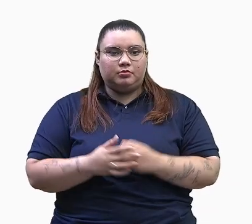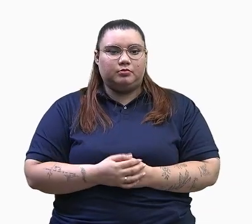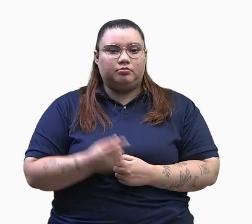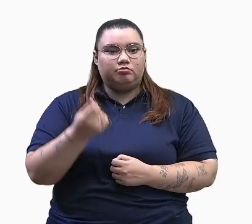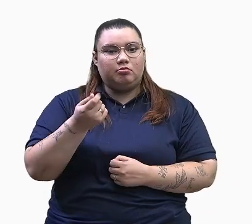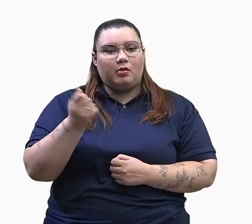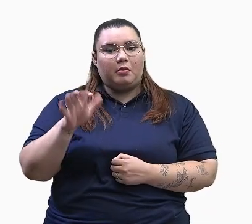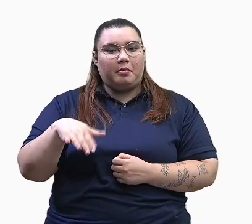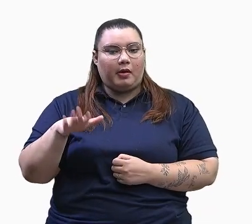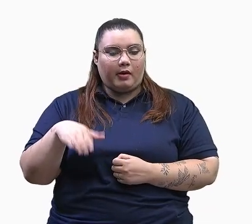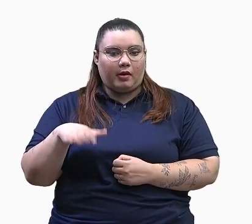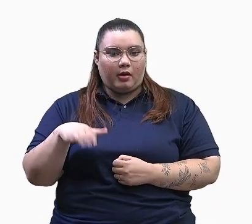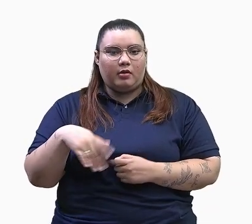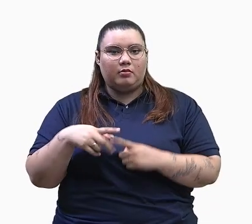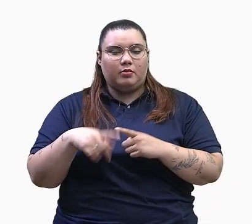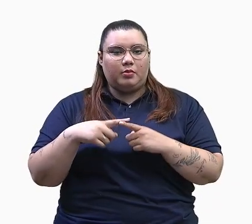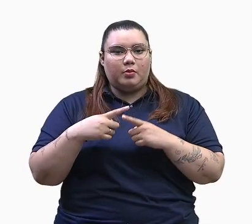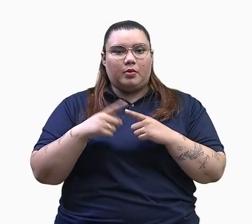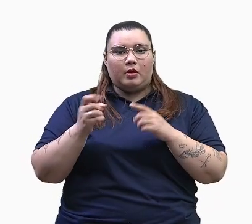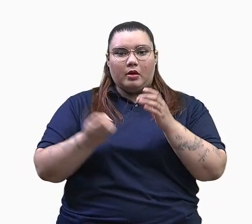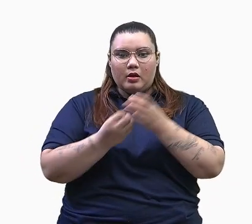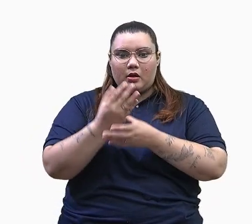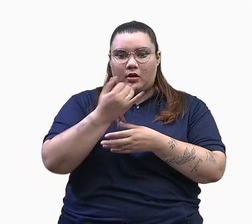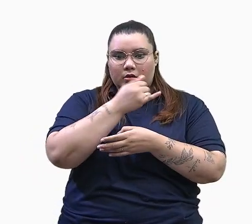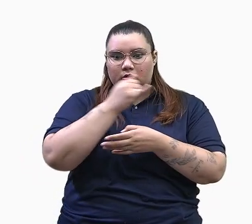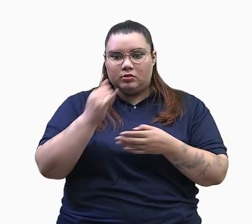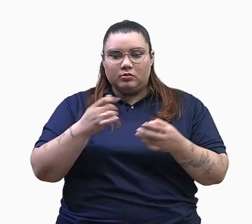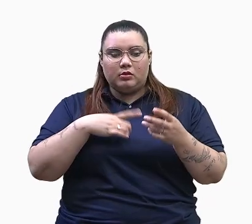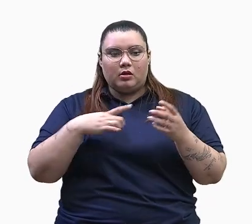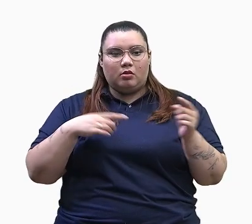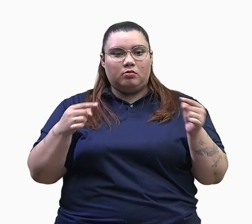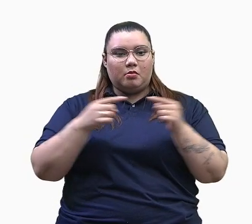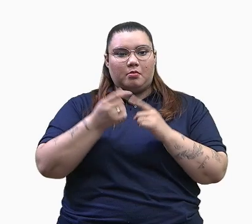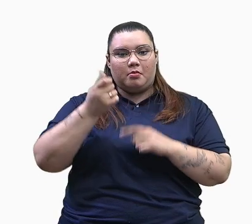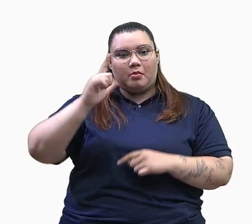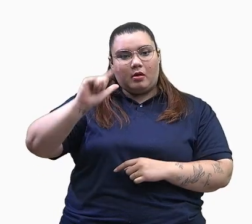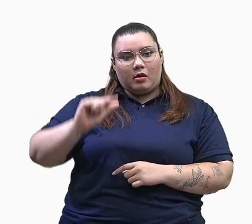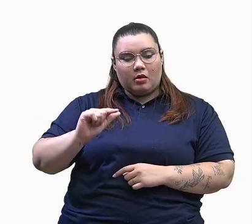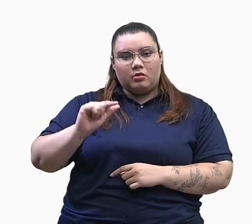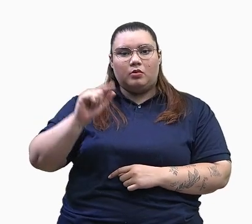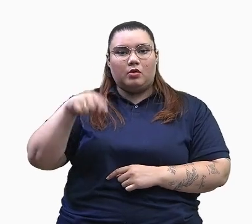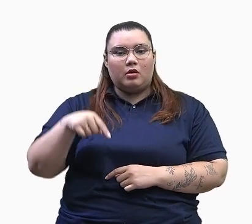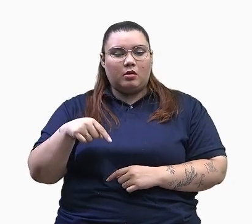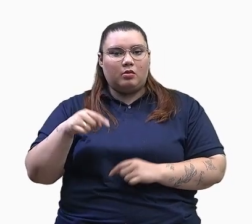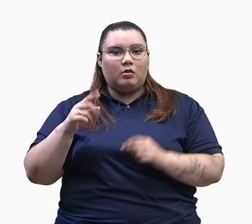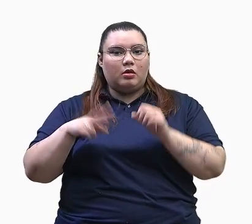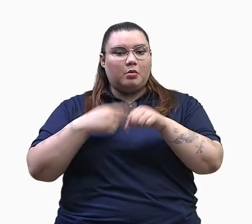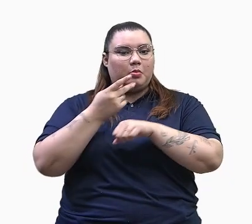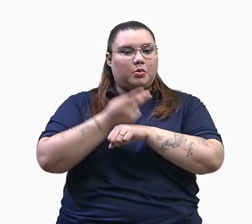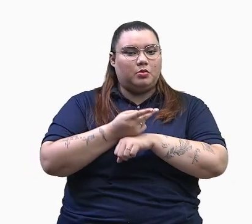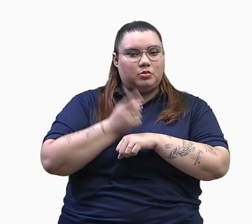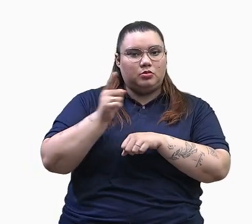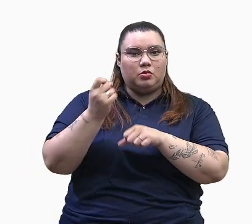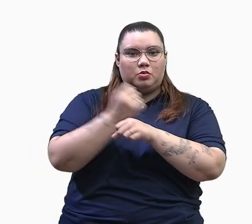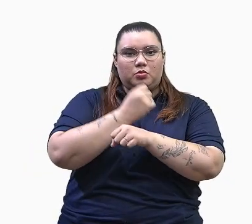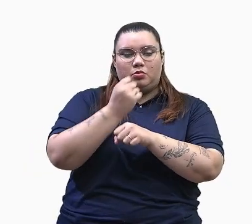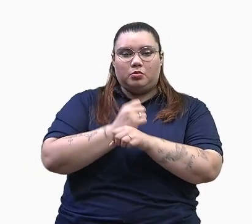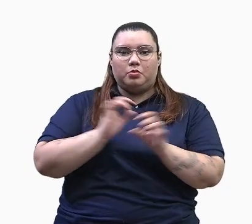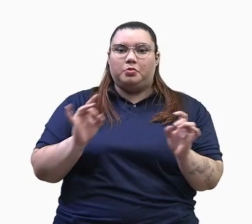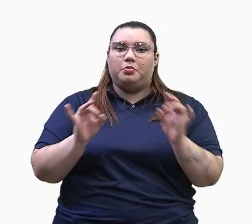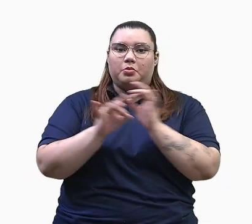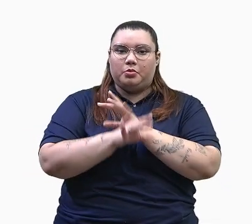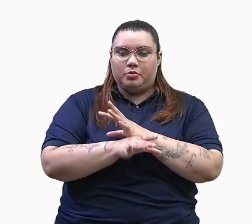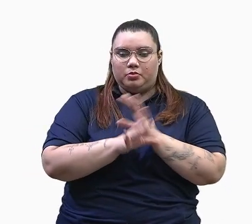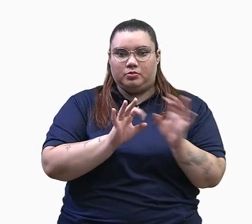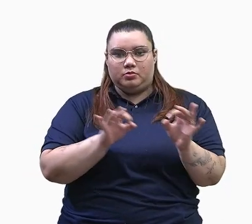barata, esse custo de geração de energia é relativamente baixo, depois que essas usinas elas são construídas,